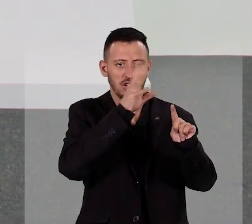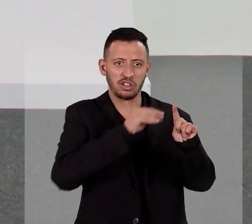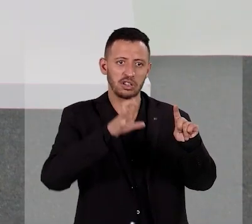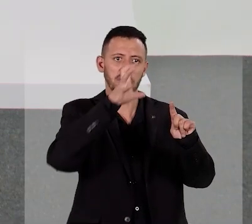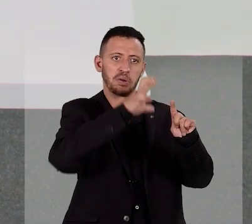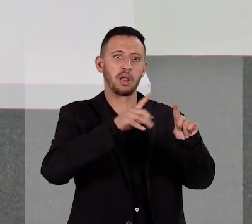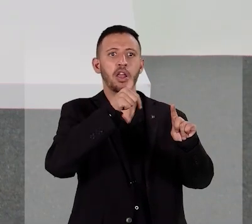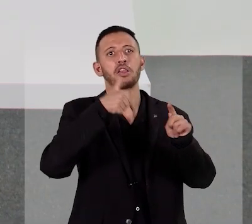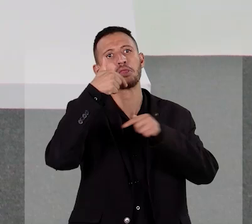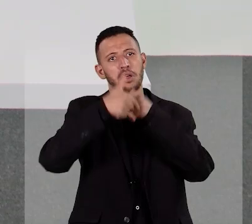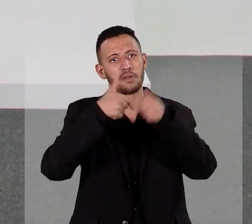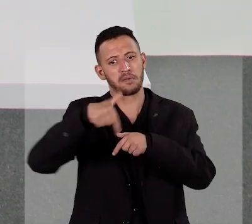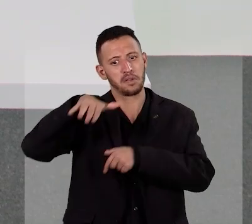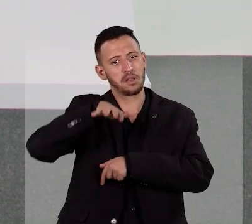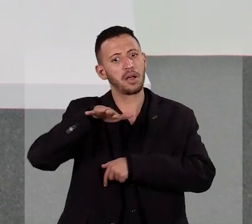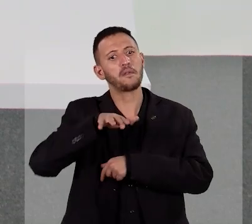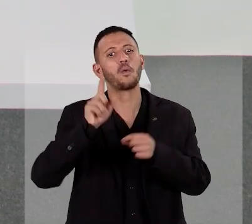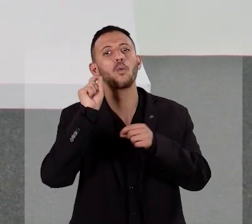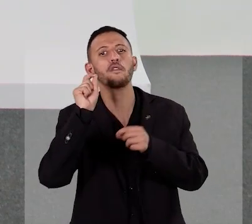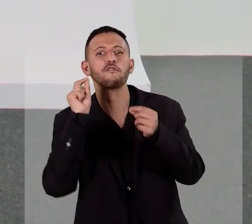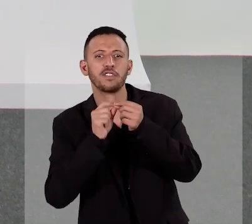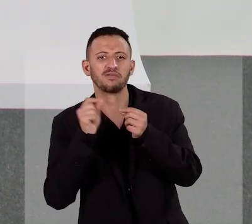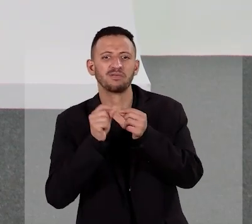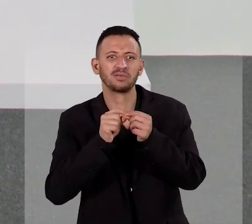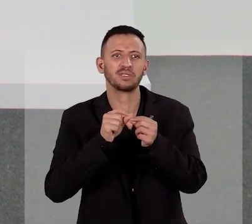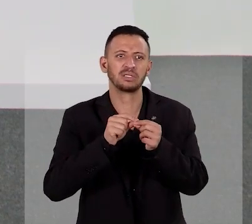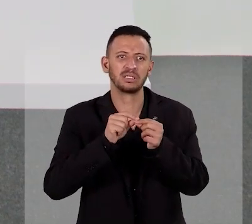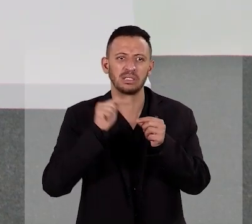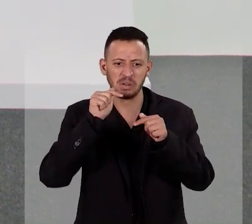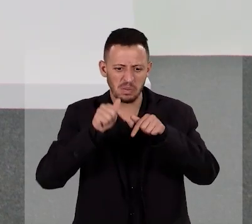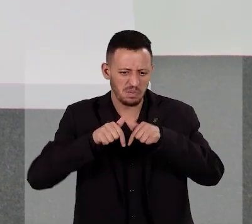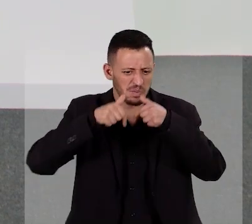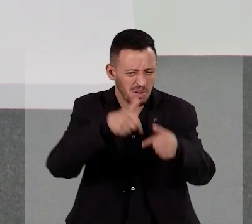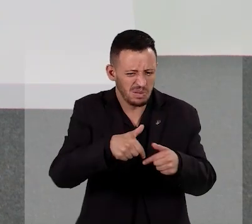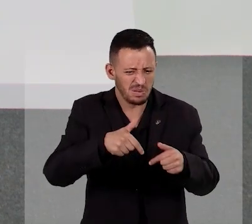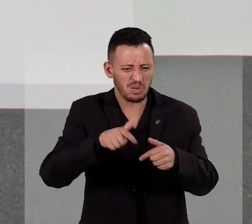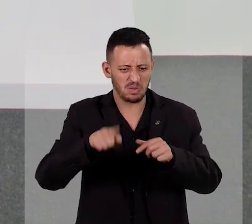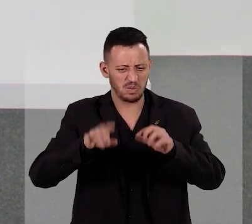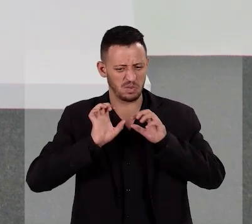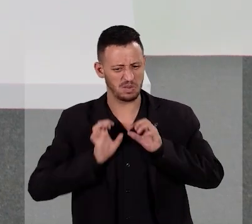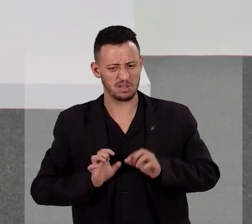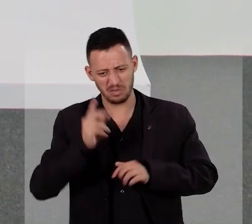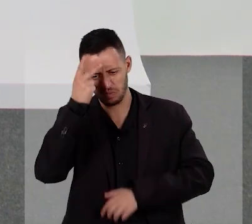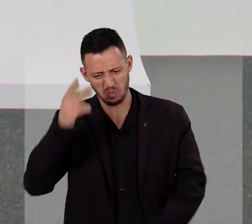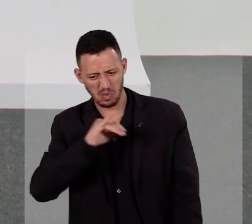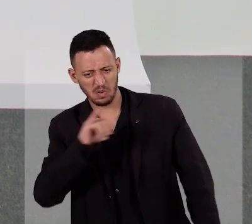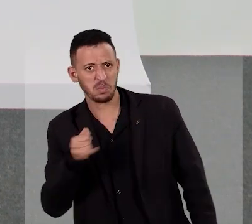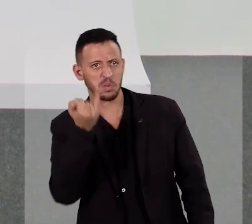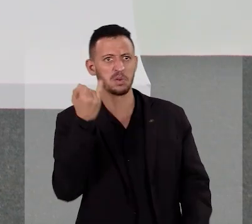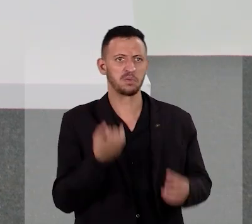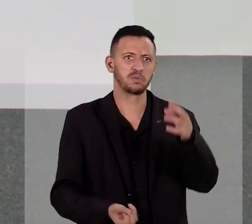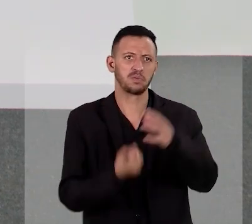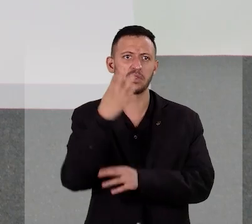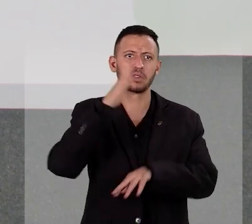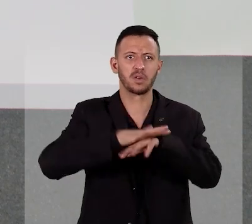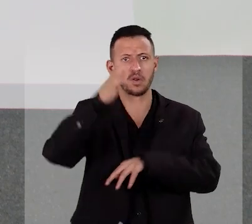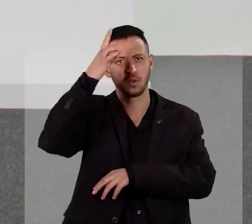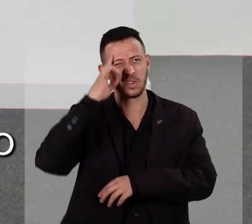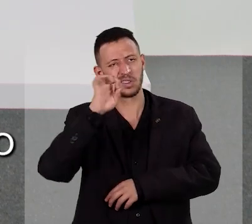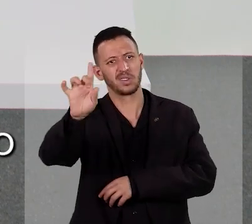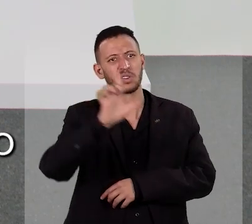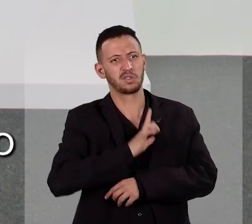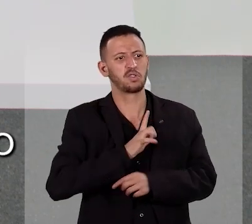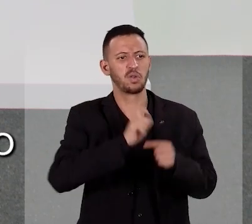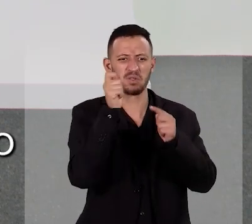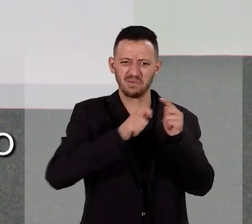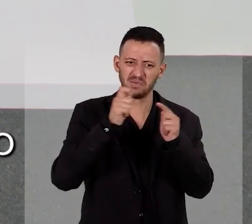Assédio moral no ambiente de trabalho. O que fazer? Para marcar a luta contra essa conduta abusiva, foi estabelecida